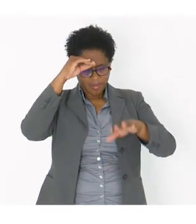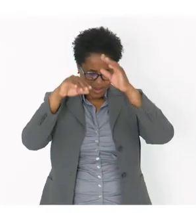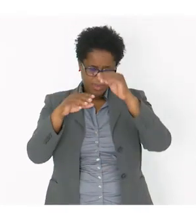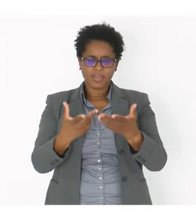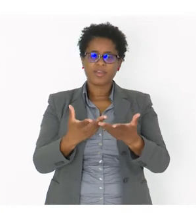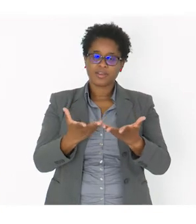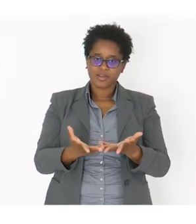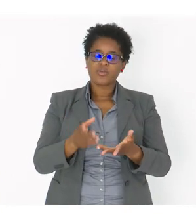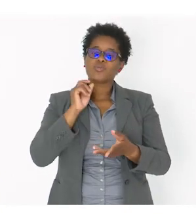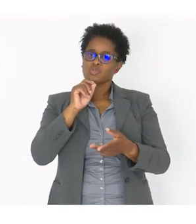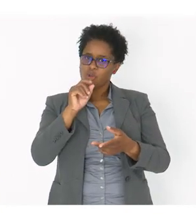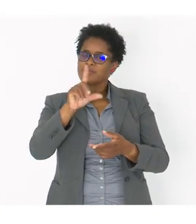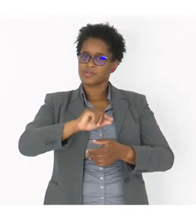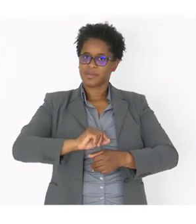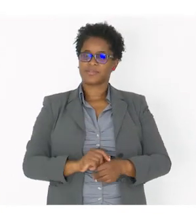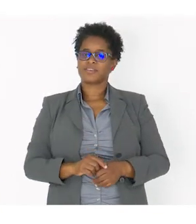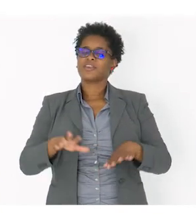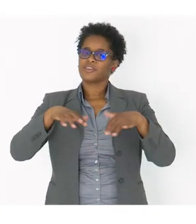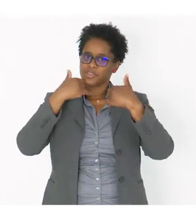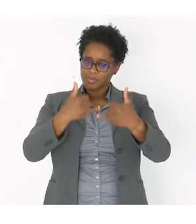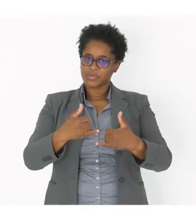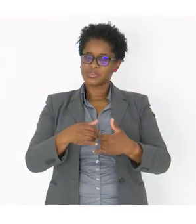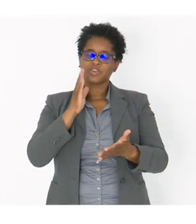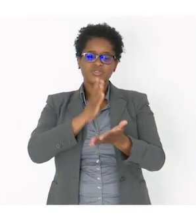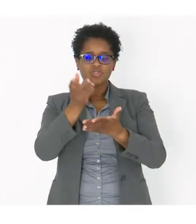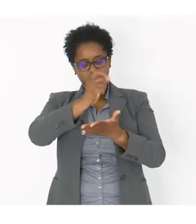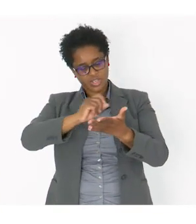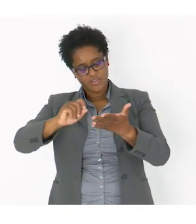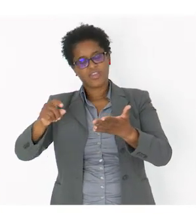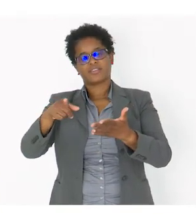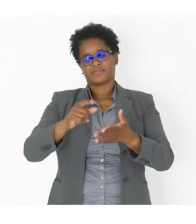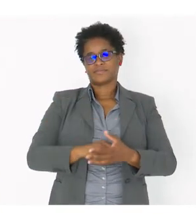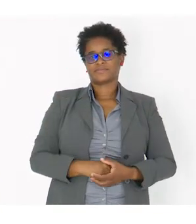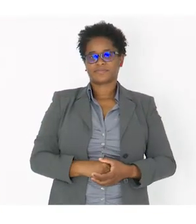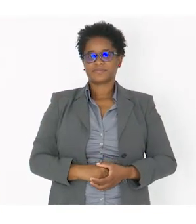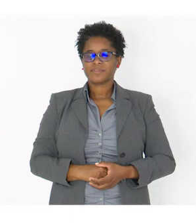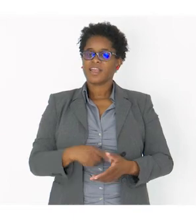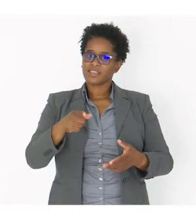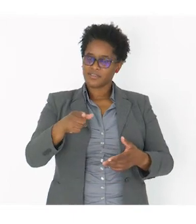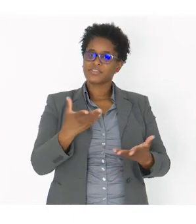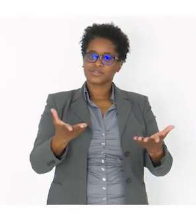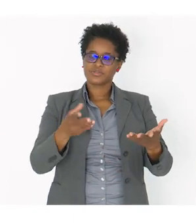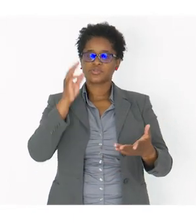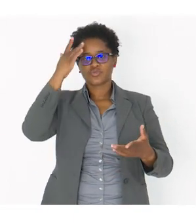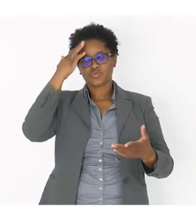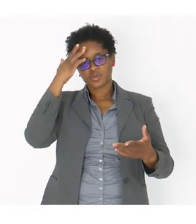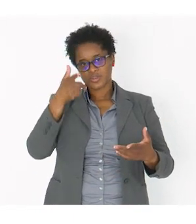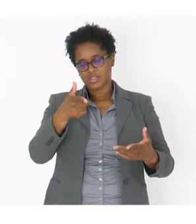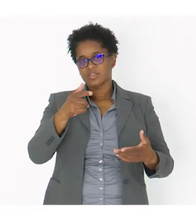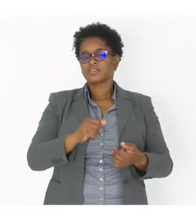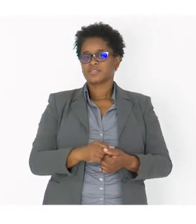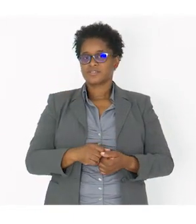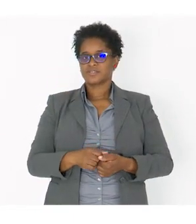aprender os nomes. E depois é só completar através dos números